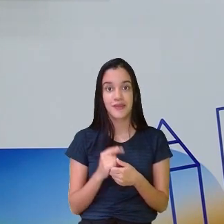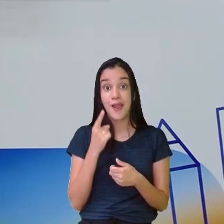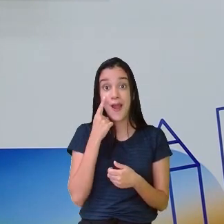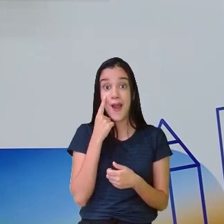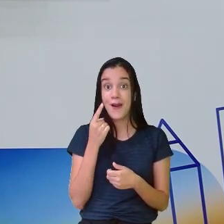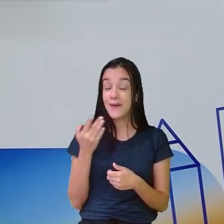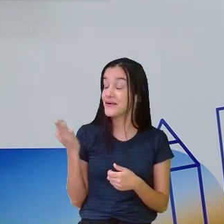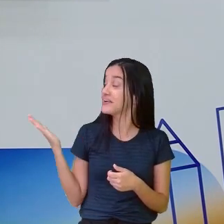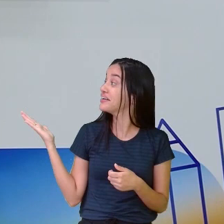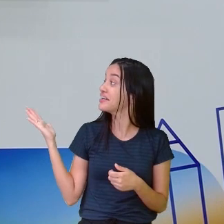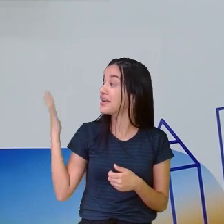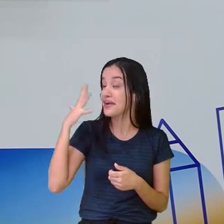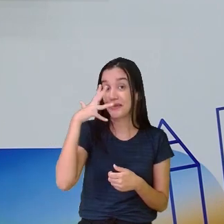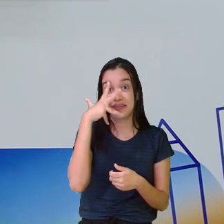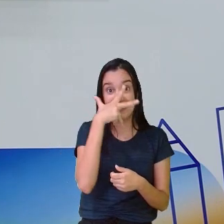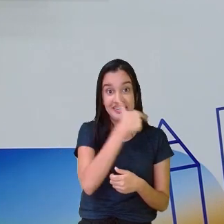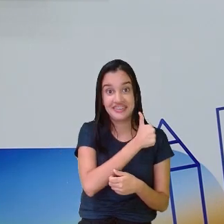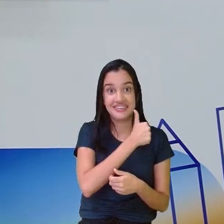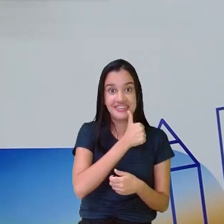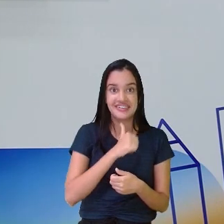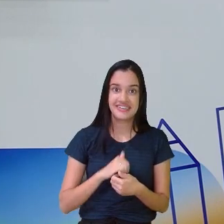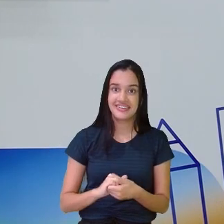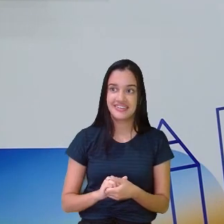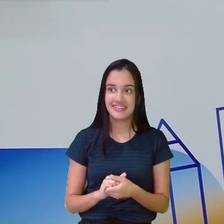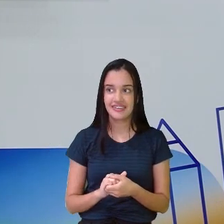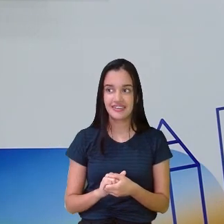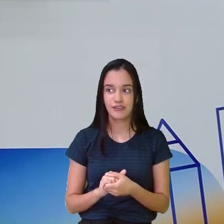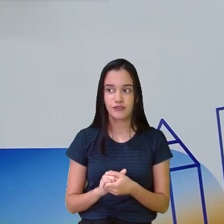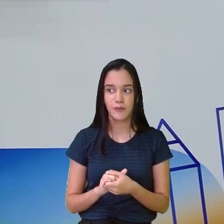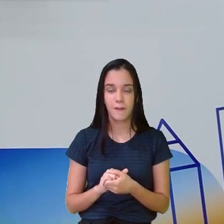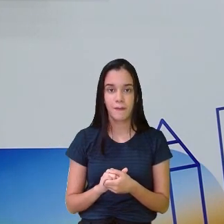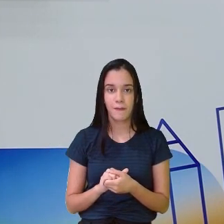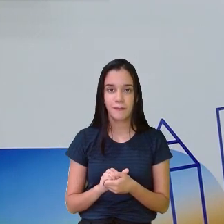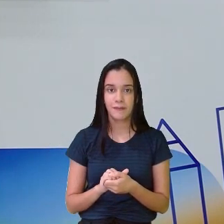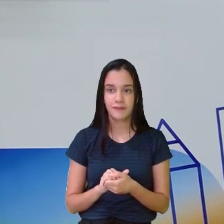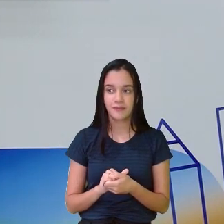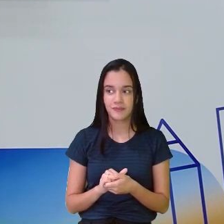Olha só como ficou bonita a nossa comadre florzinha.